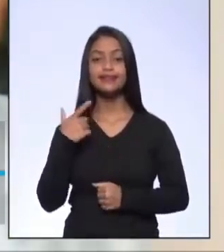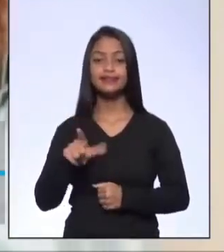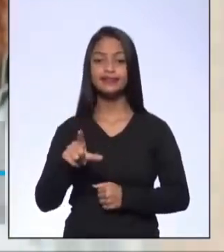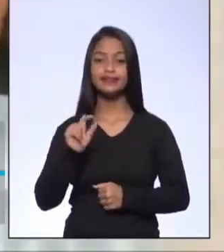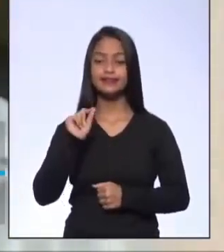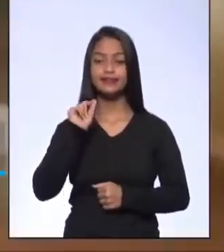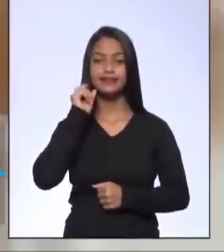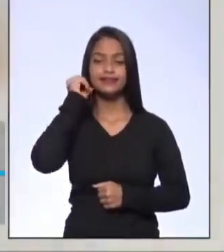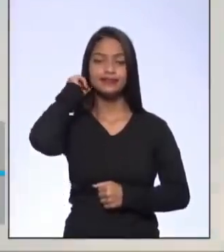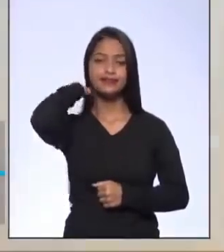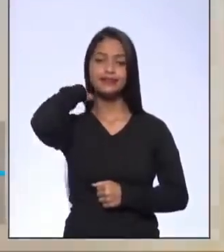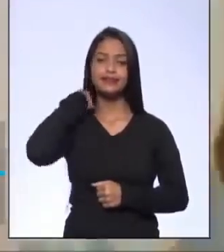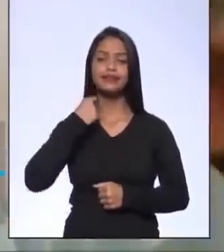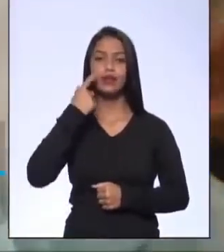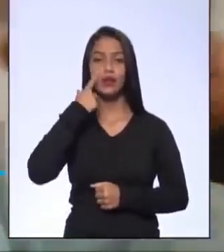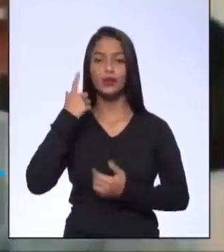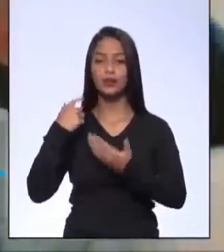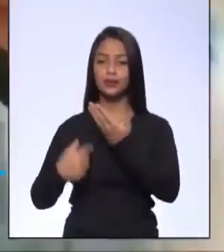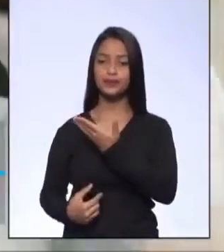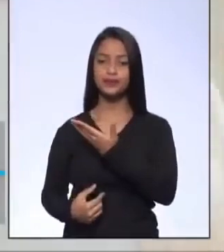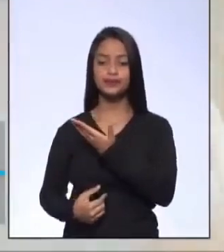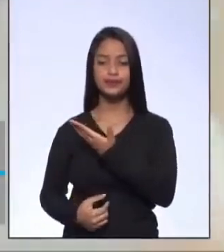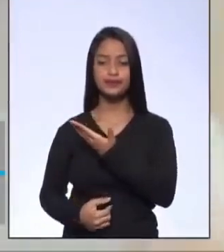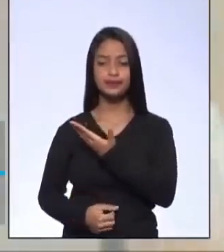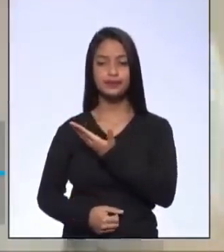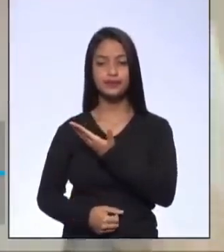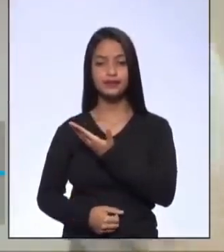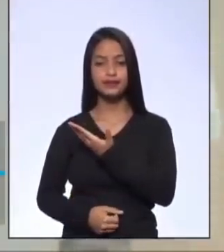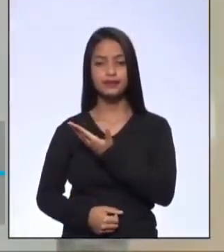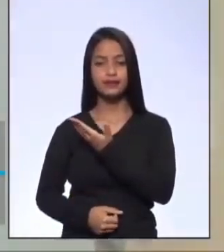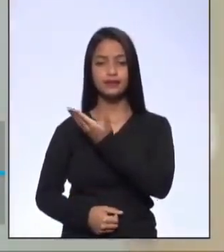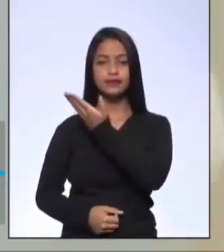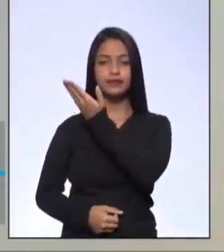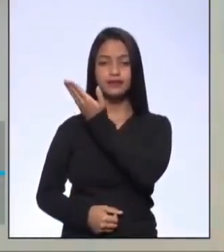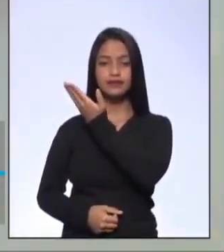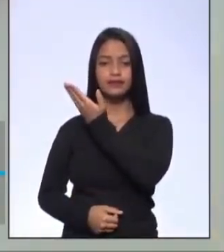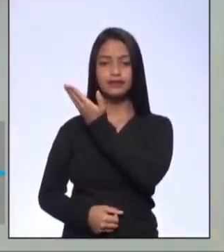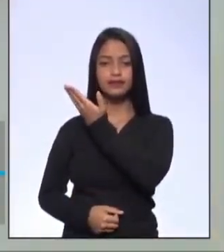depois, aqui ainda, eu vou ter também a pineal.